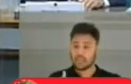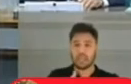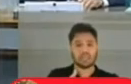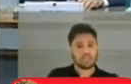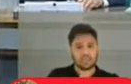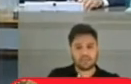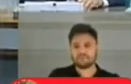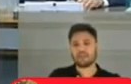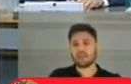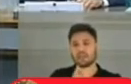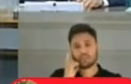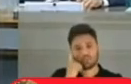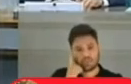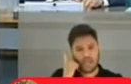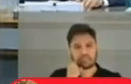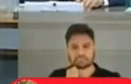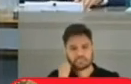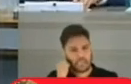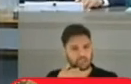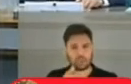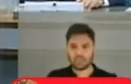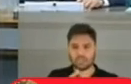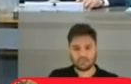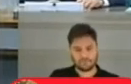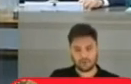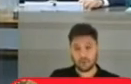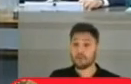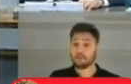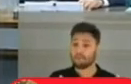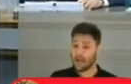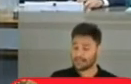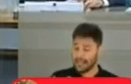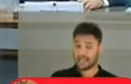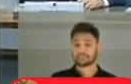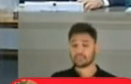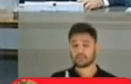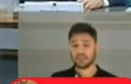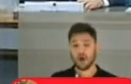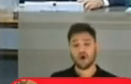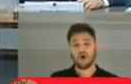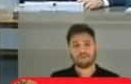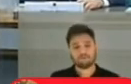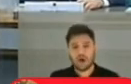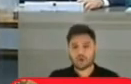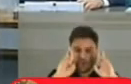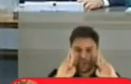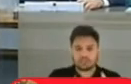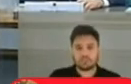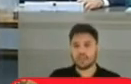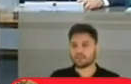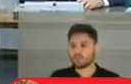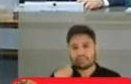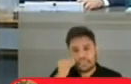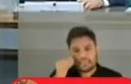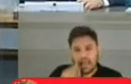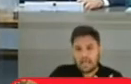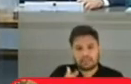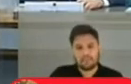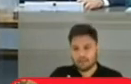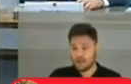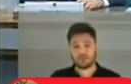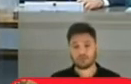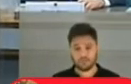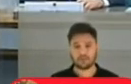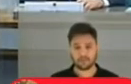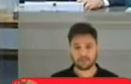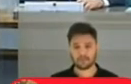comissão. Não é aceitável o desrespeito, a agressão ou a tentativa de tumultuar os trabalhos dessa comissão.